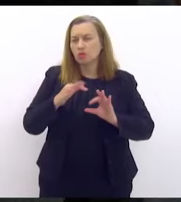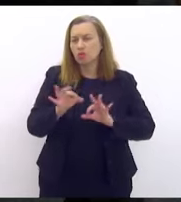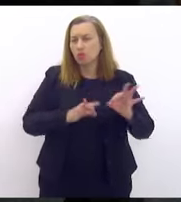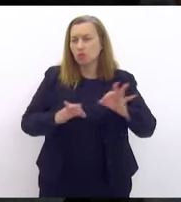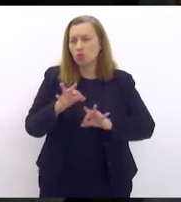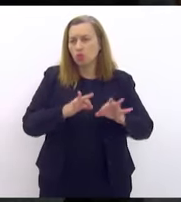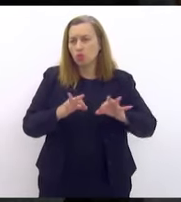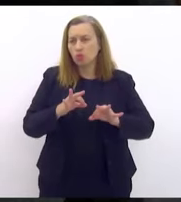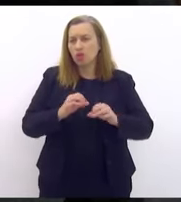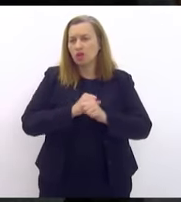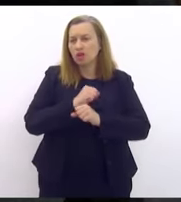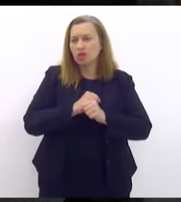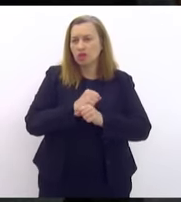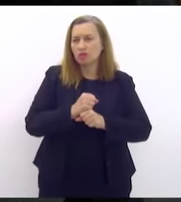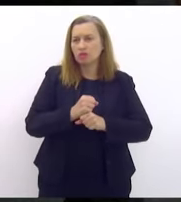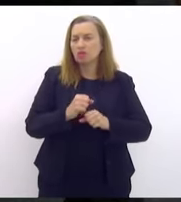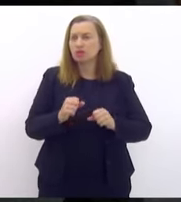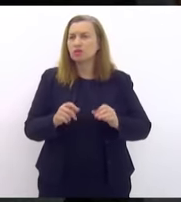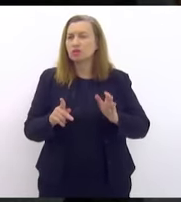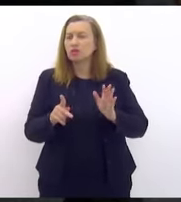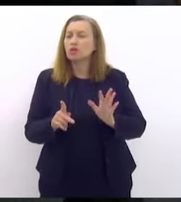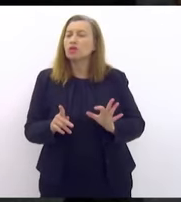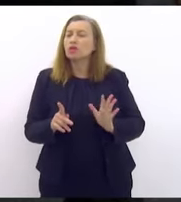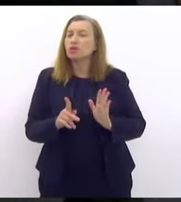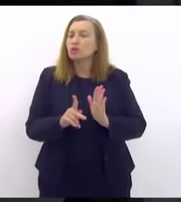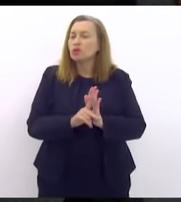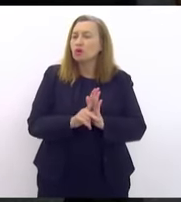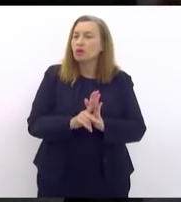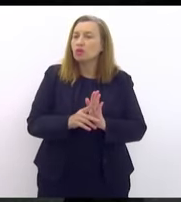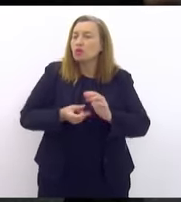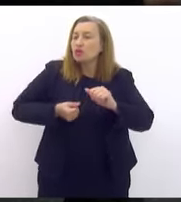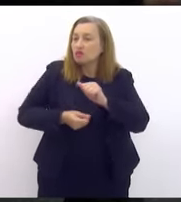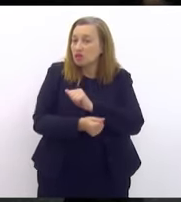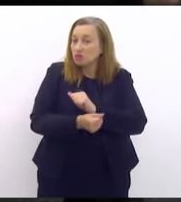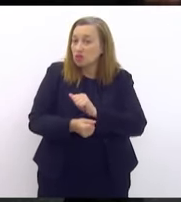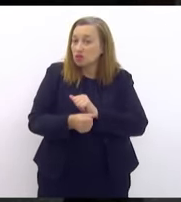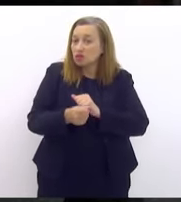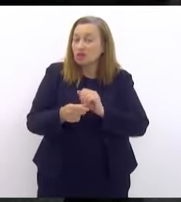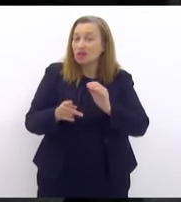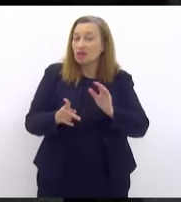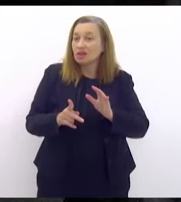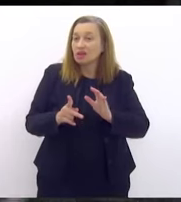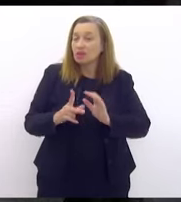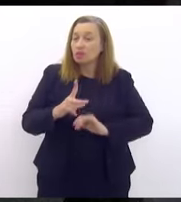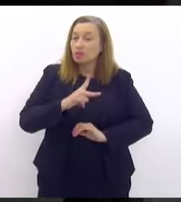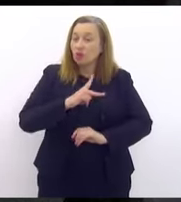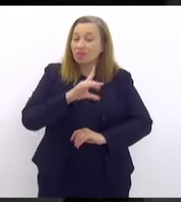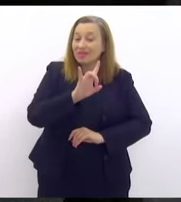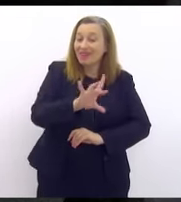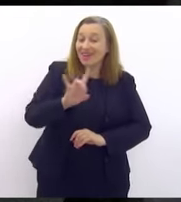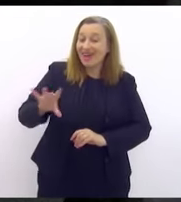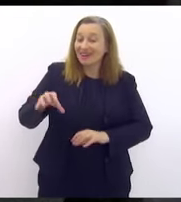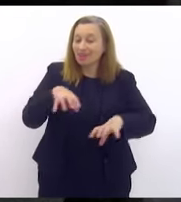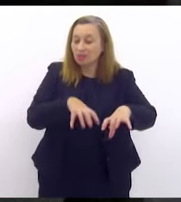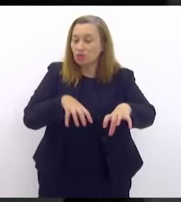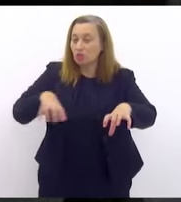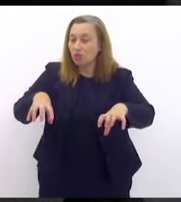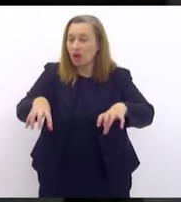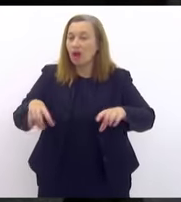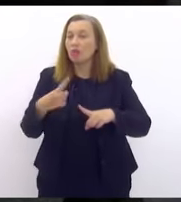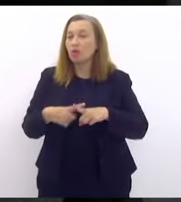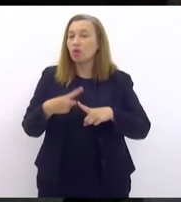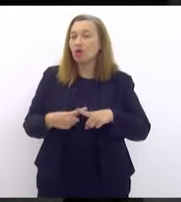desse projeto com os investimentos regionalizados, porque o Estado do Rio de Janeiro ele é